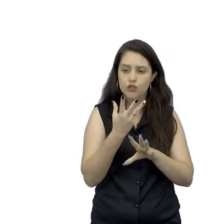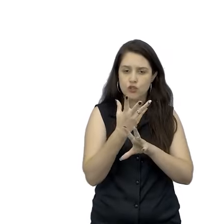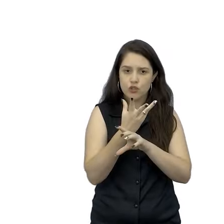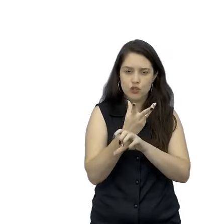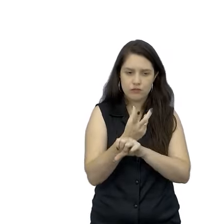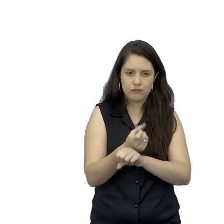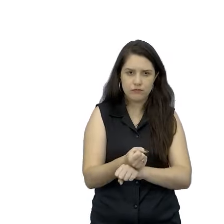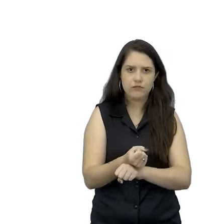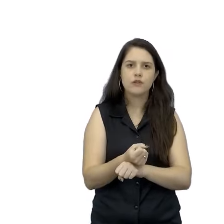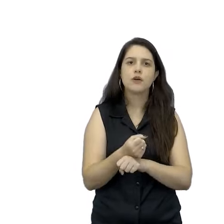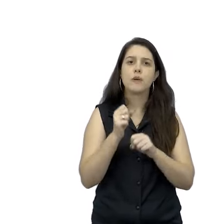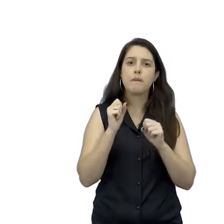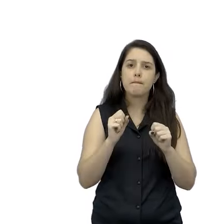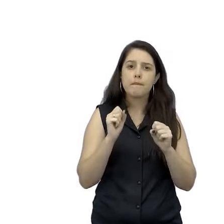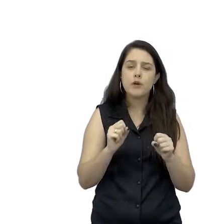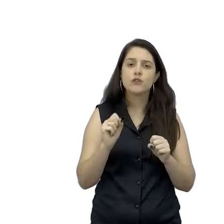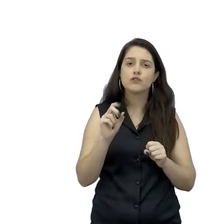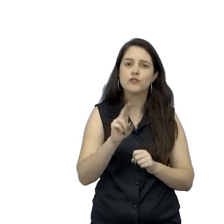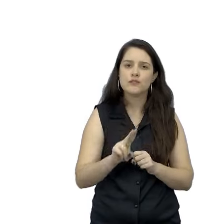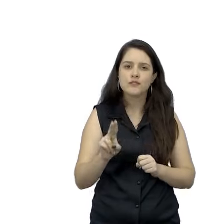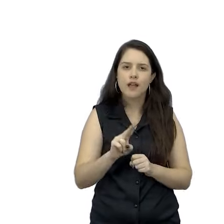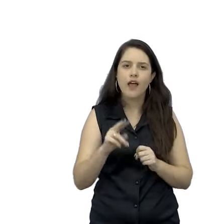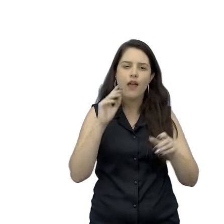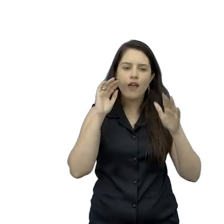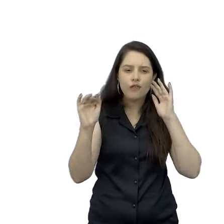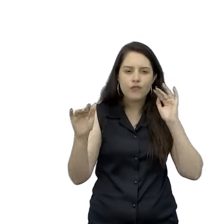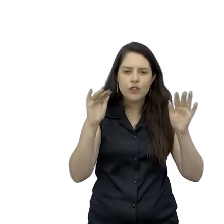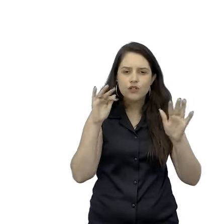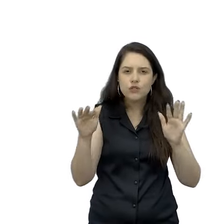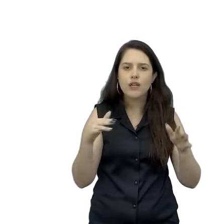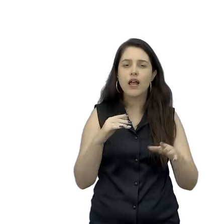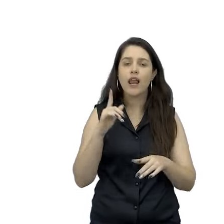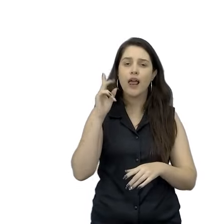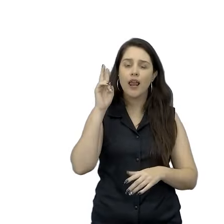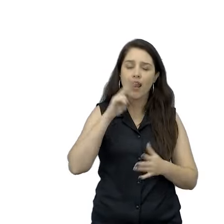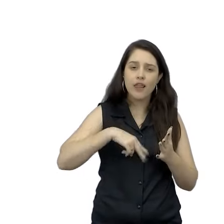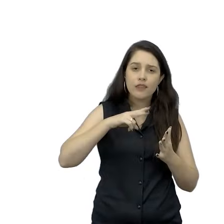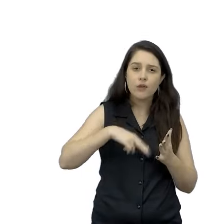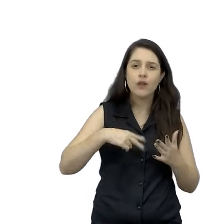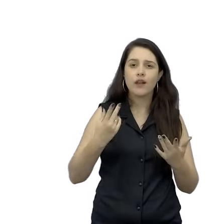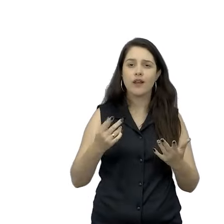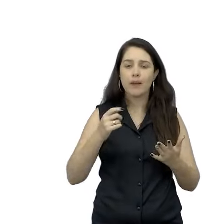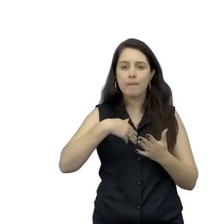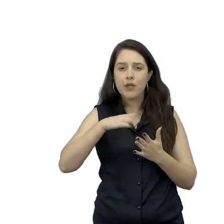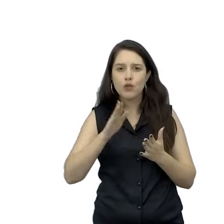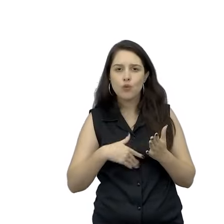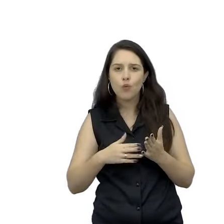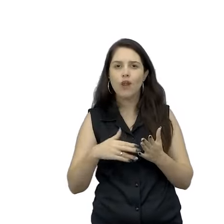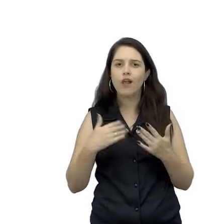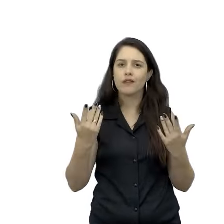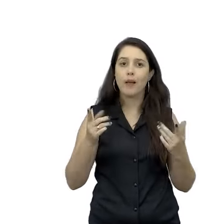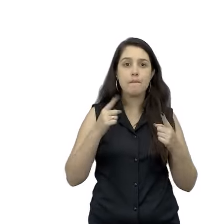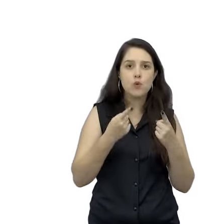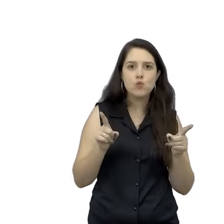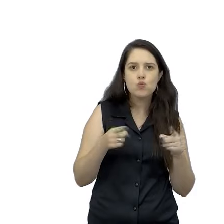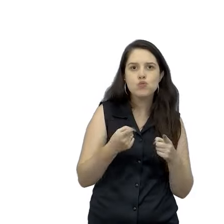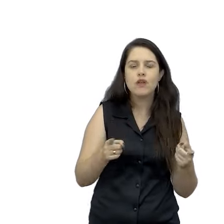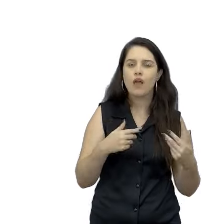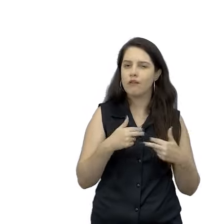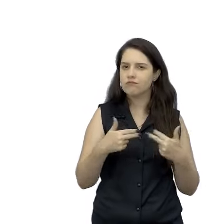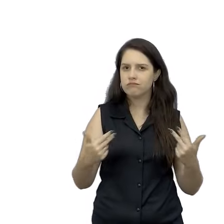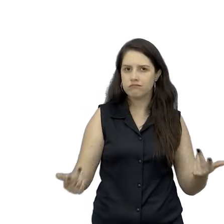que aquele momento histórico não refletia só na escrita, mas na arquitetura, na escultura, na pintura, na música, né?